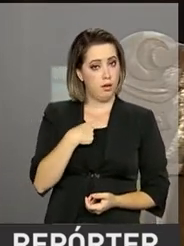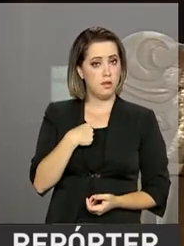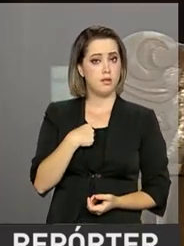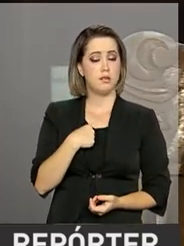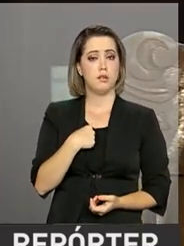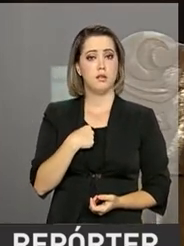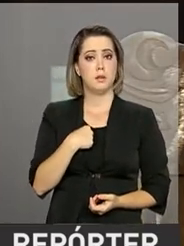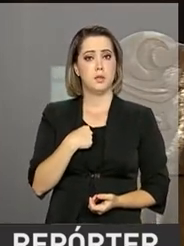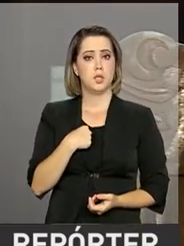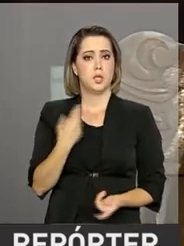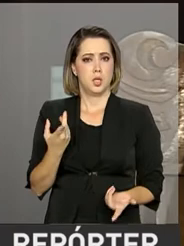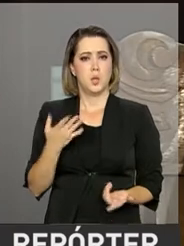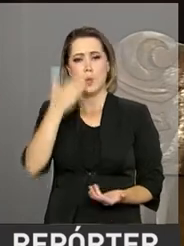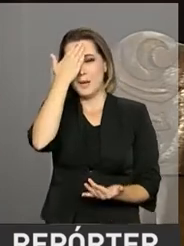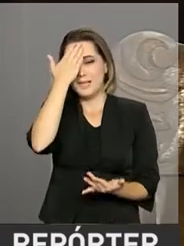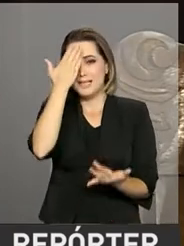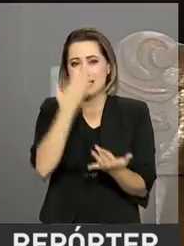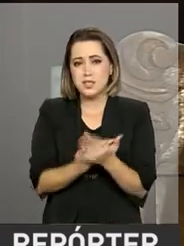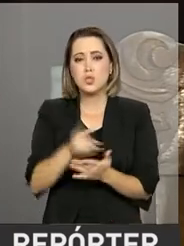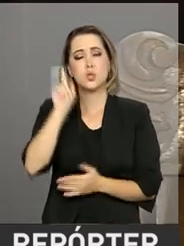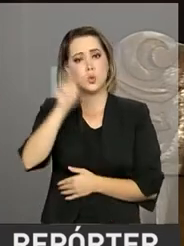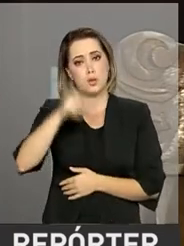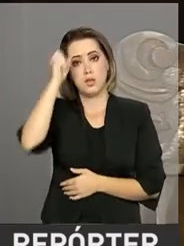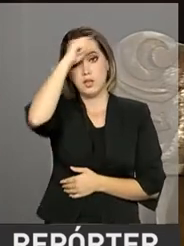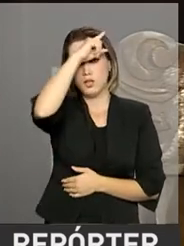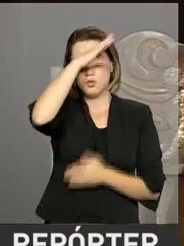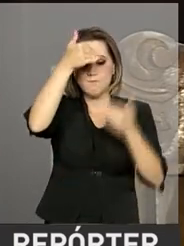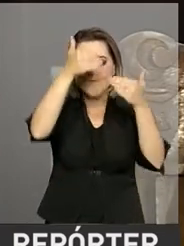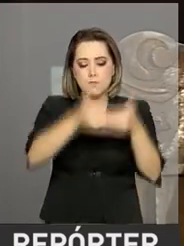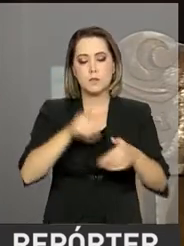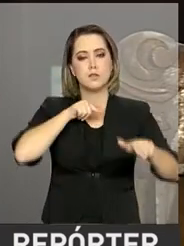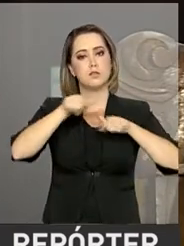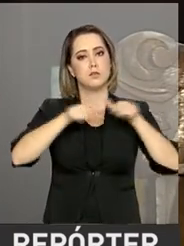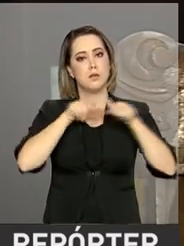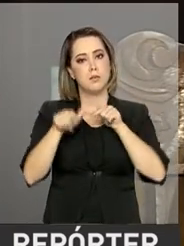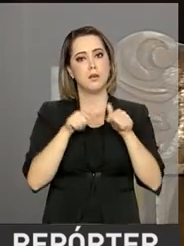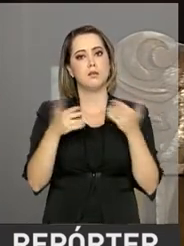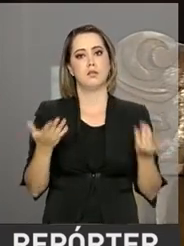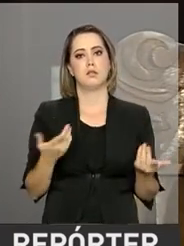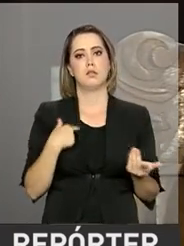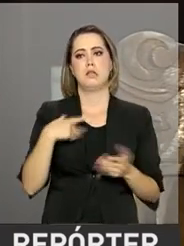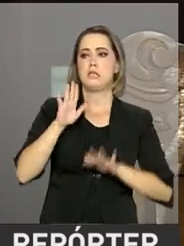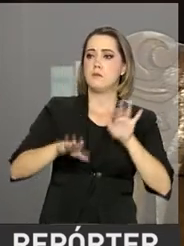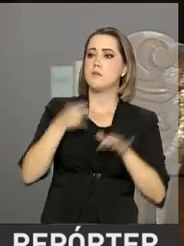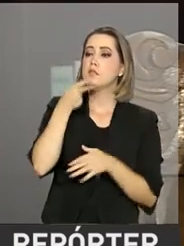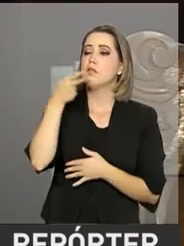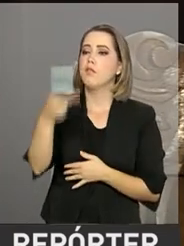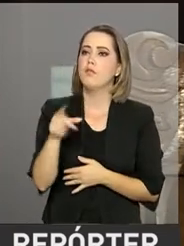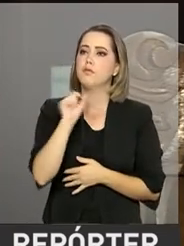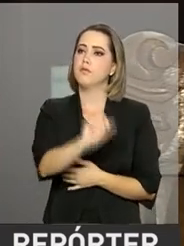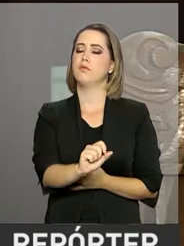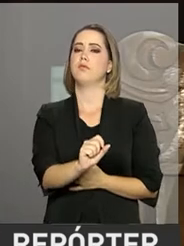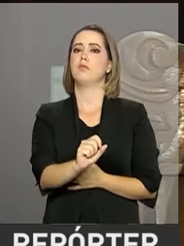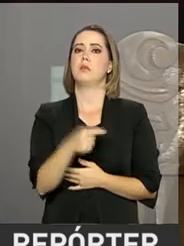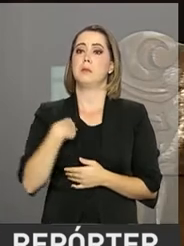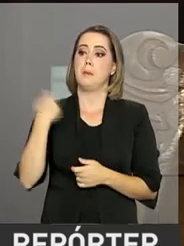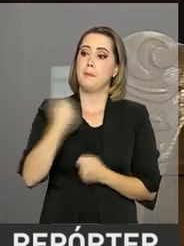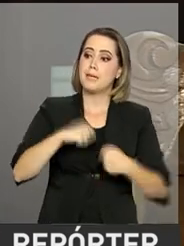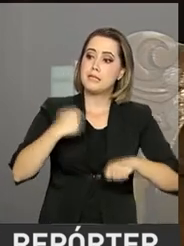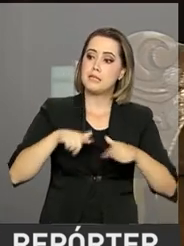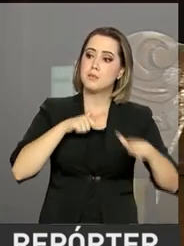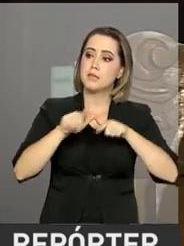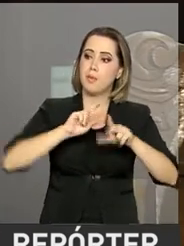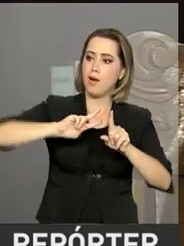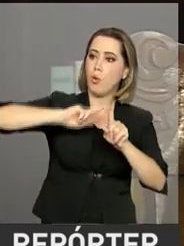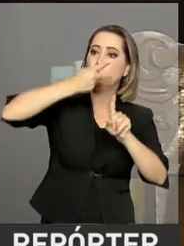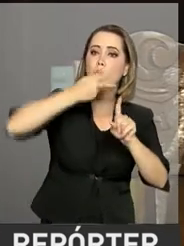Eu não tenho dúvida, eu acredito que é muito difícil para a mulher conquistar os seus espaços. Eu volto e meia tenho dito, nós precisamos trabalhar sempre